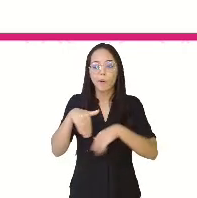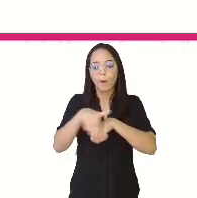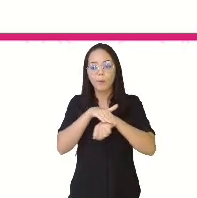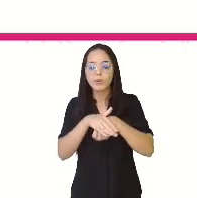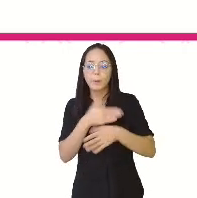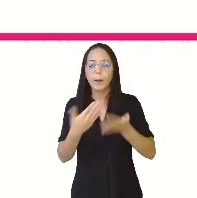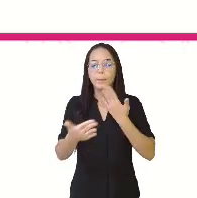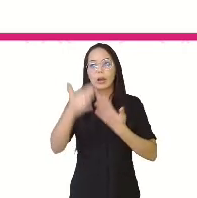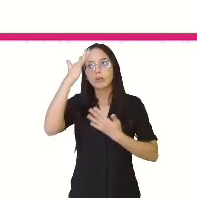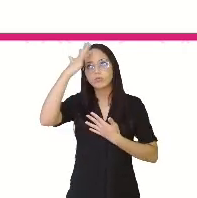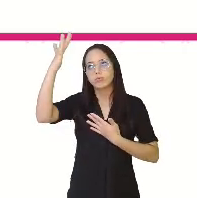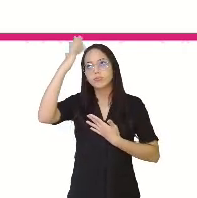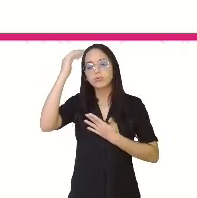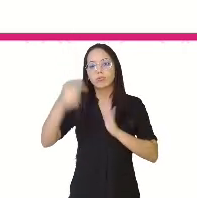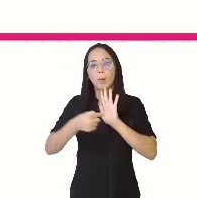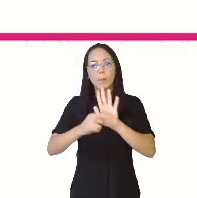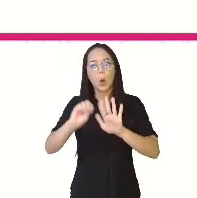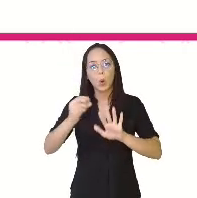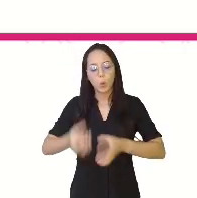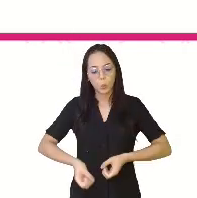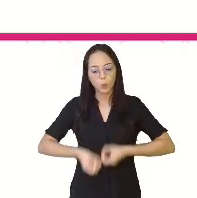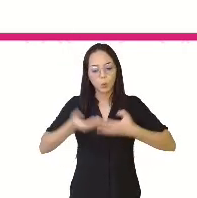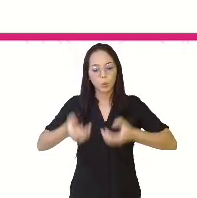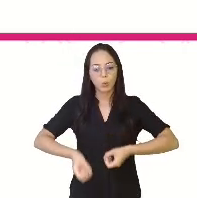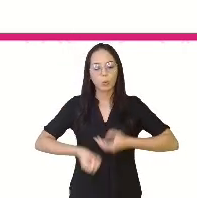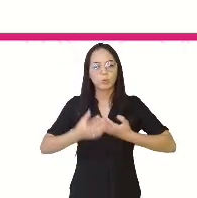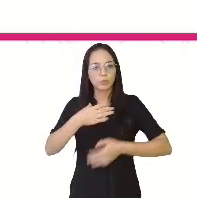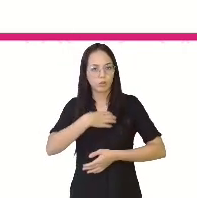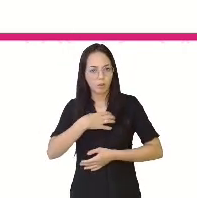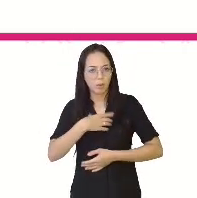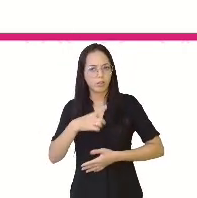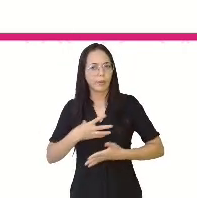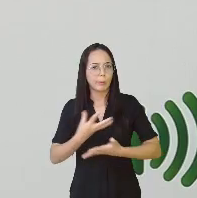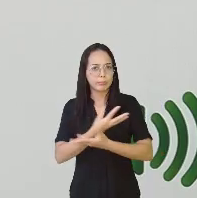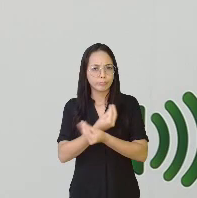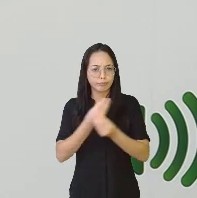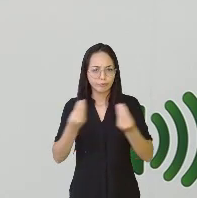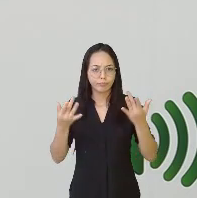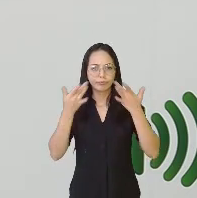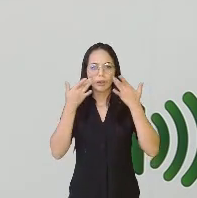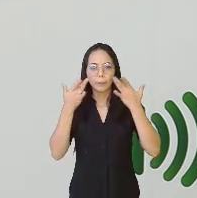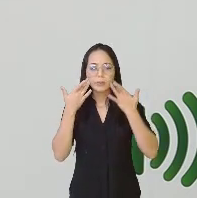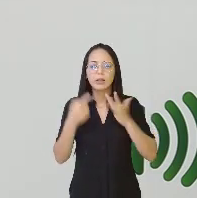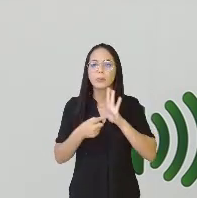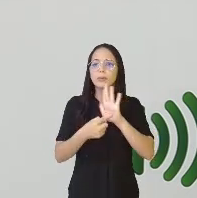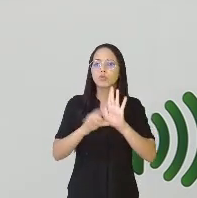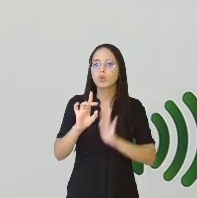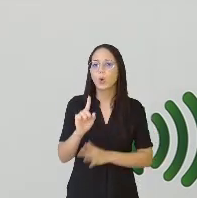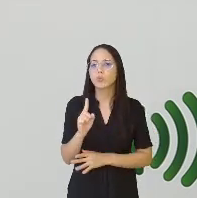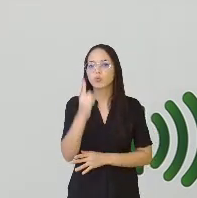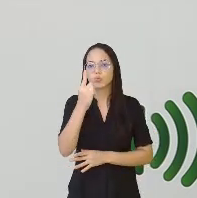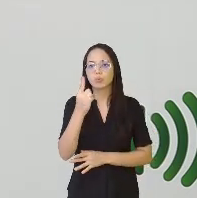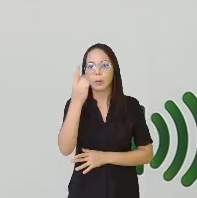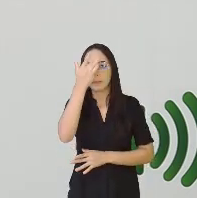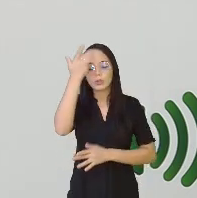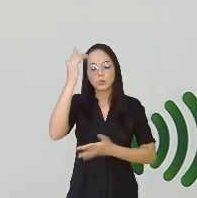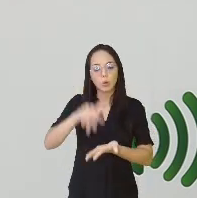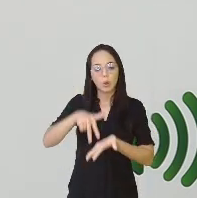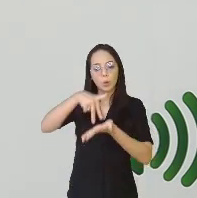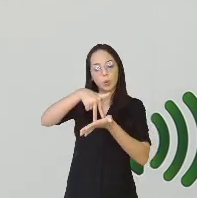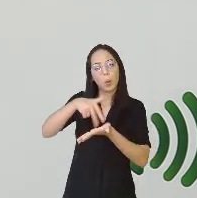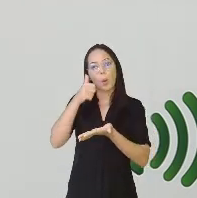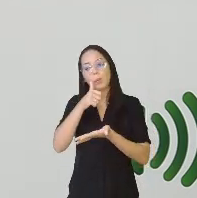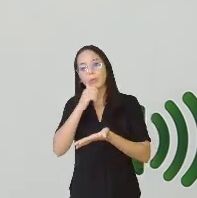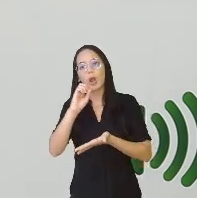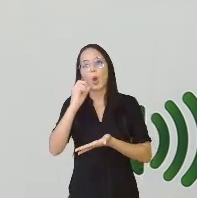seus pensamentos ou seus sentimentos. Existem muitas peças teatrais assim, que são encenadas por apenas um ator ou uma atriz,